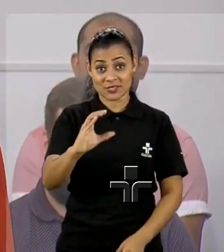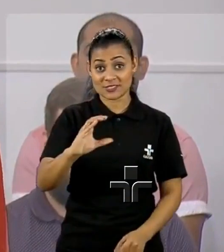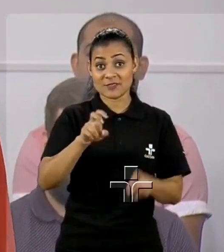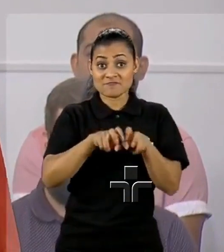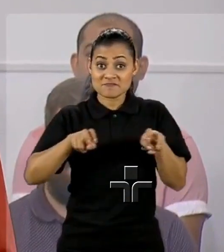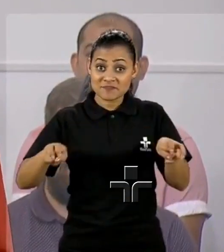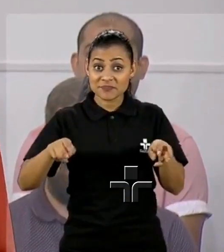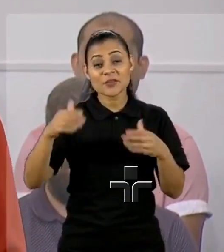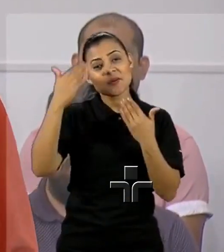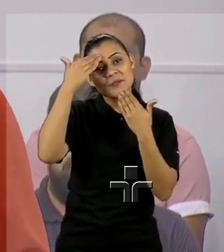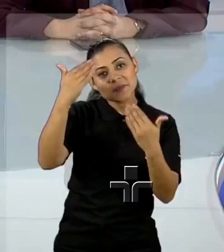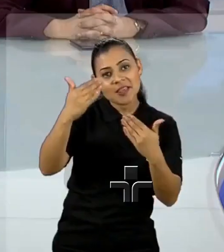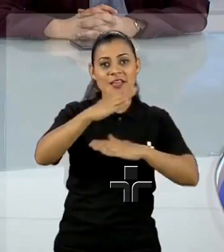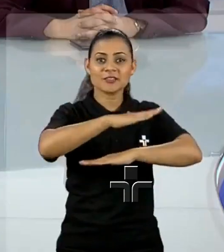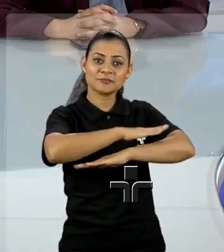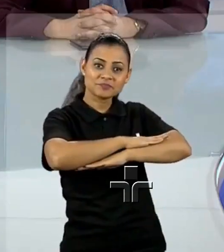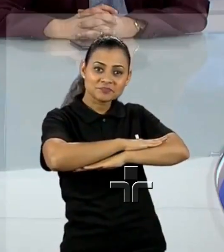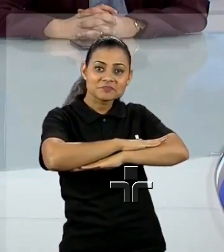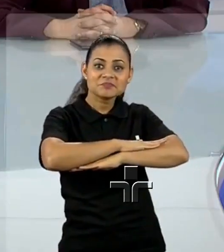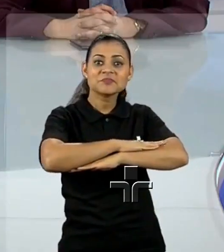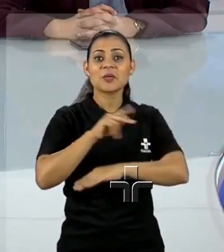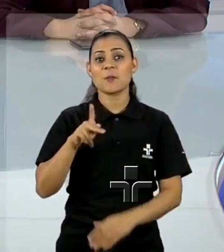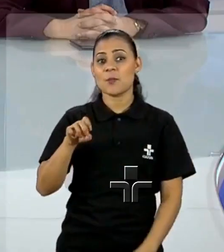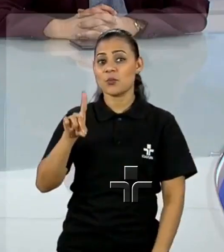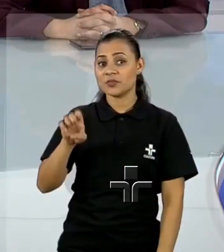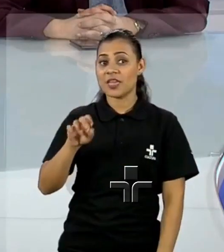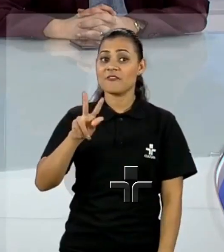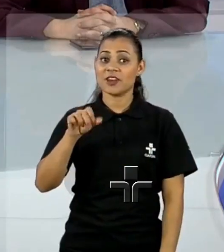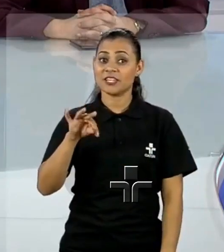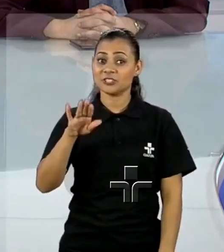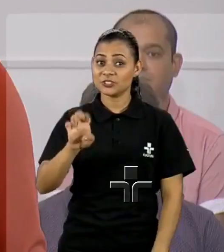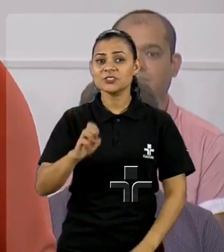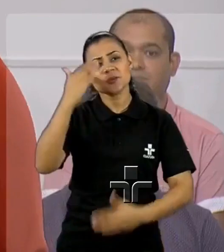Eu agradeço a presença dos comentaristas, Pondé, Valentini, muito obrigada